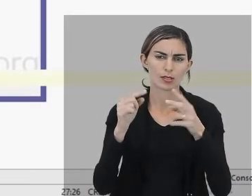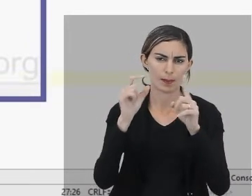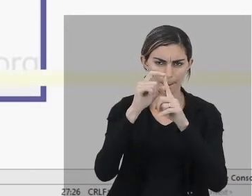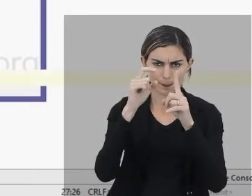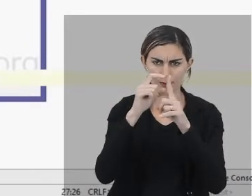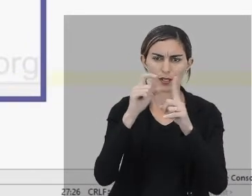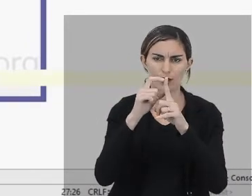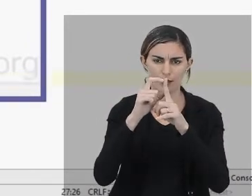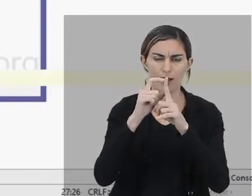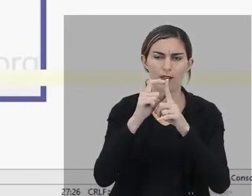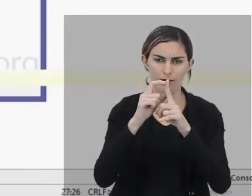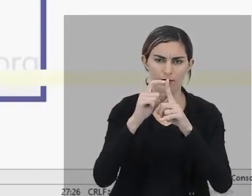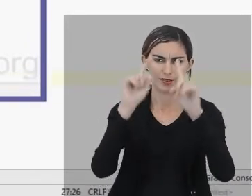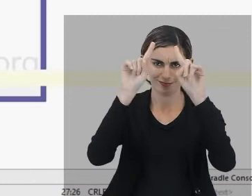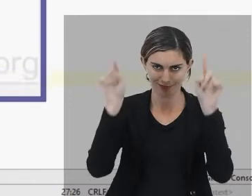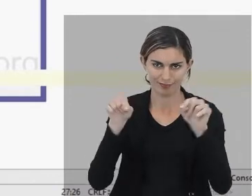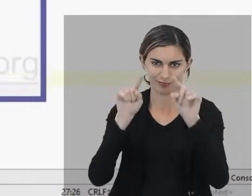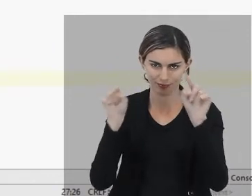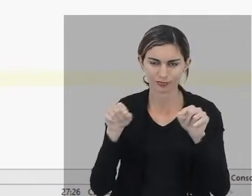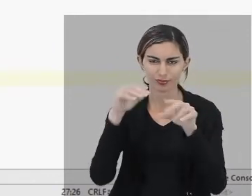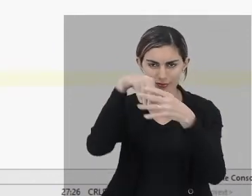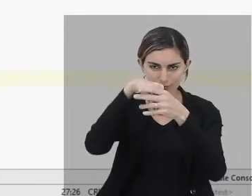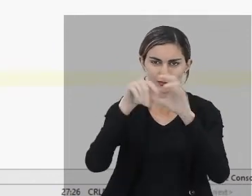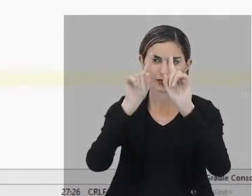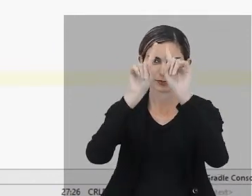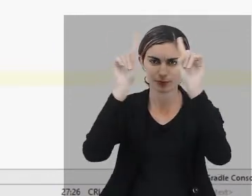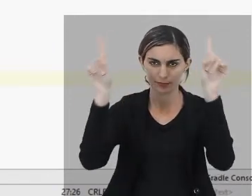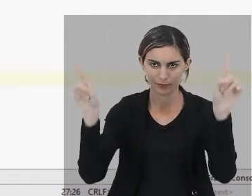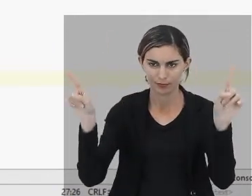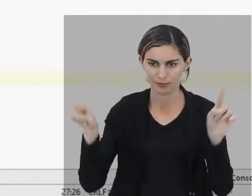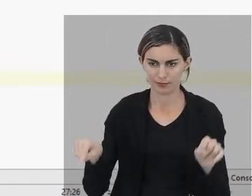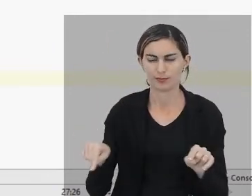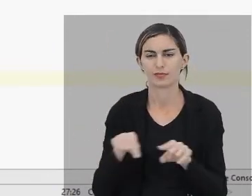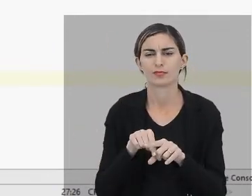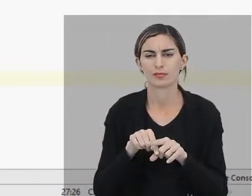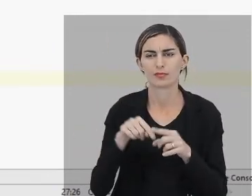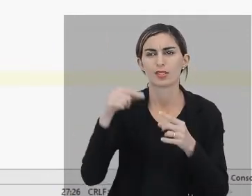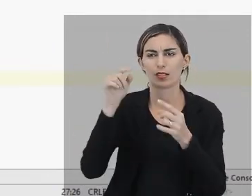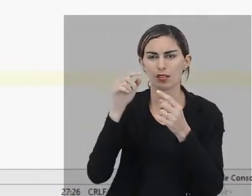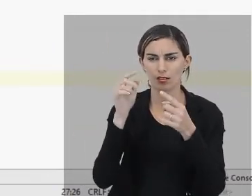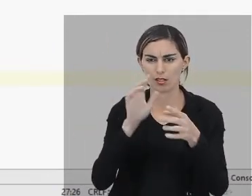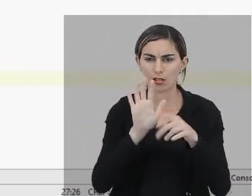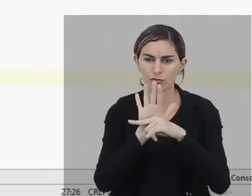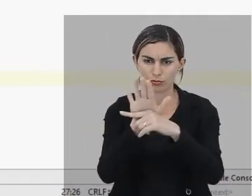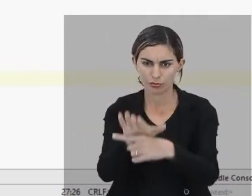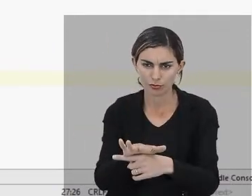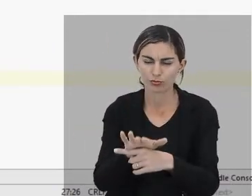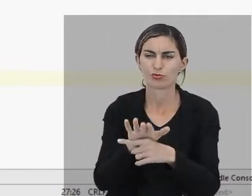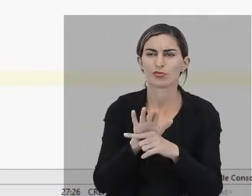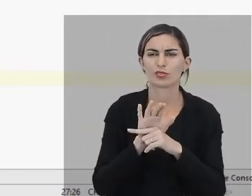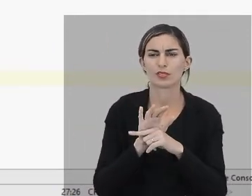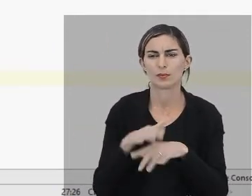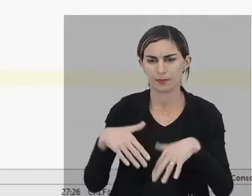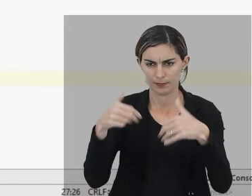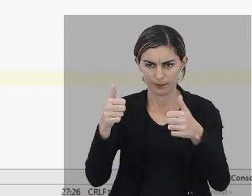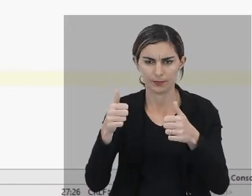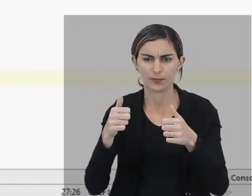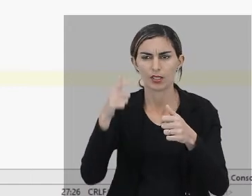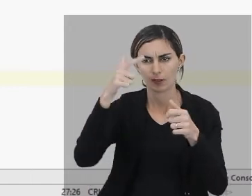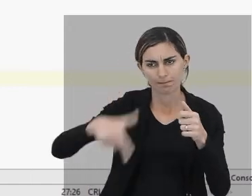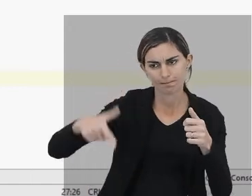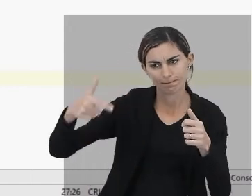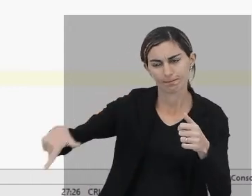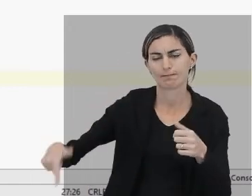palavras-chave que elas são usadas dentro de estruturas de repetição para dar um controle maior sobre essa